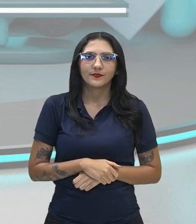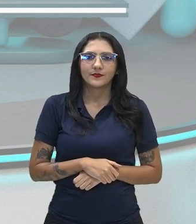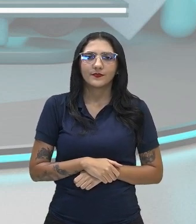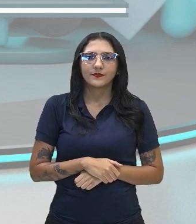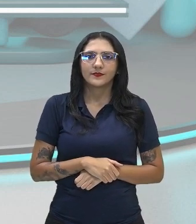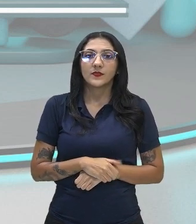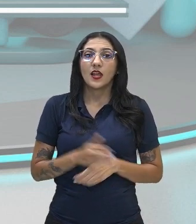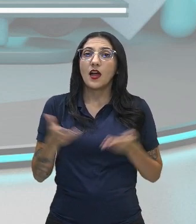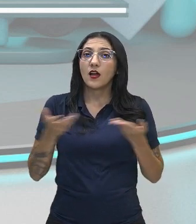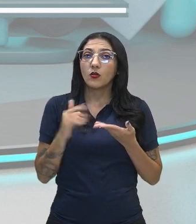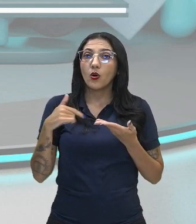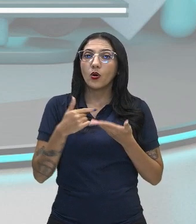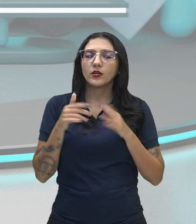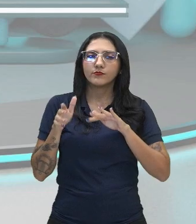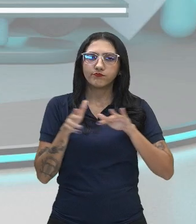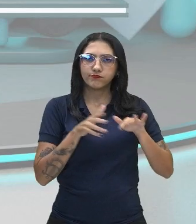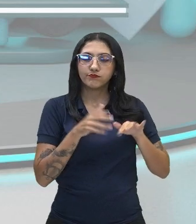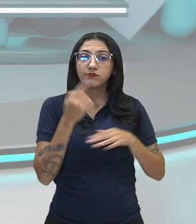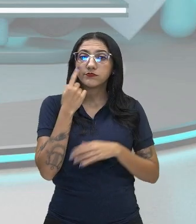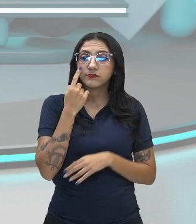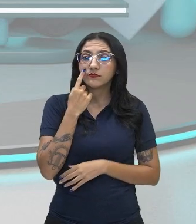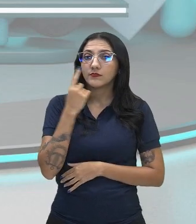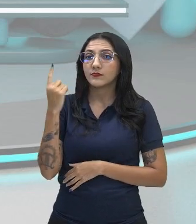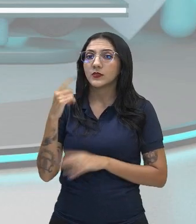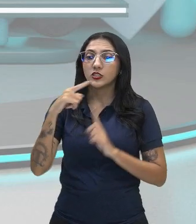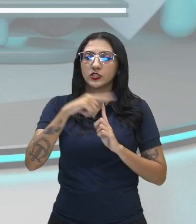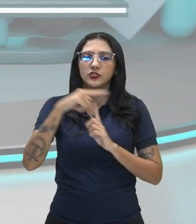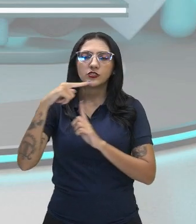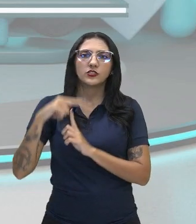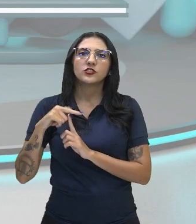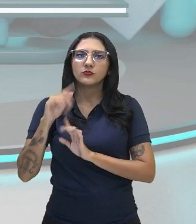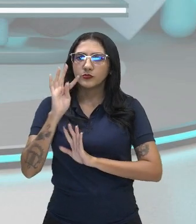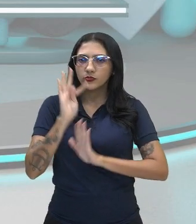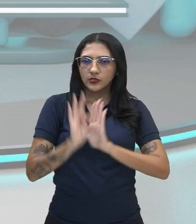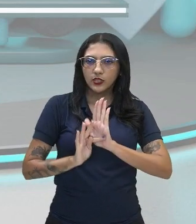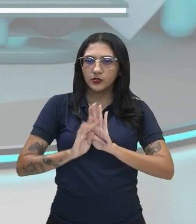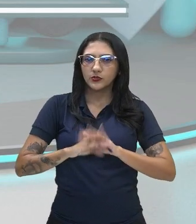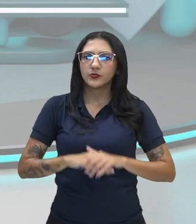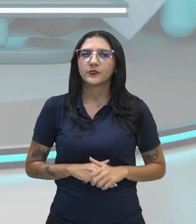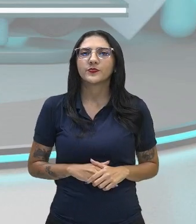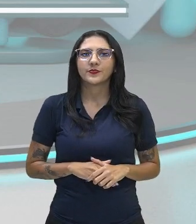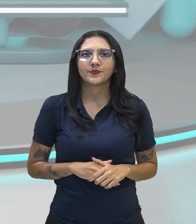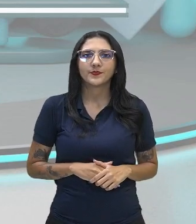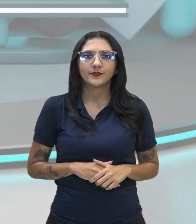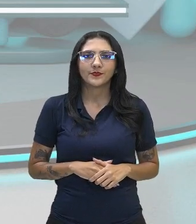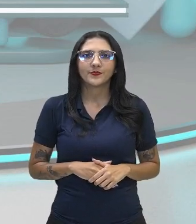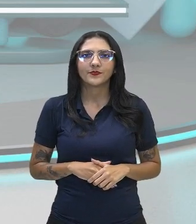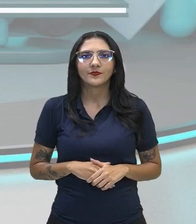que são os tipos textuais. Os